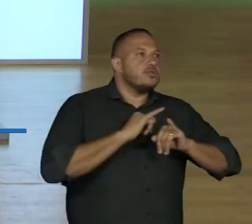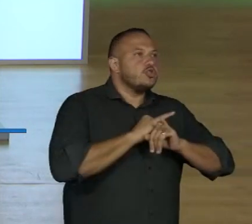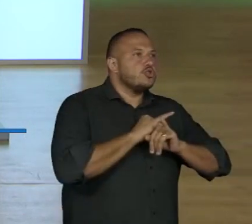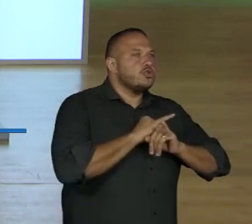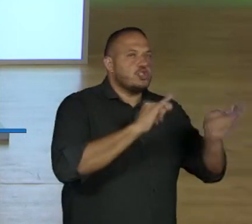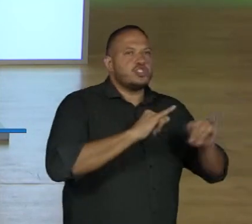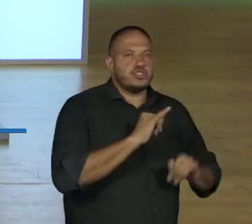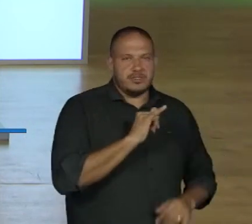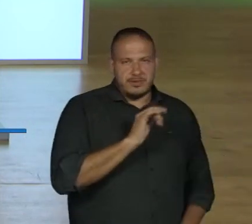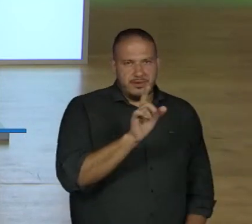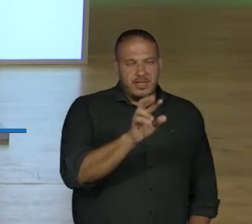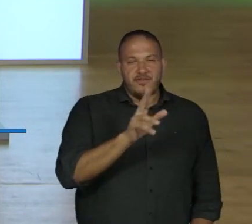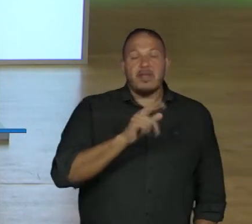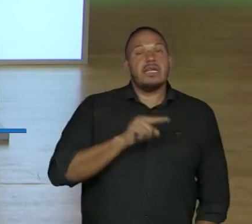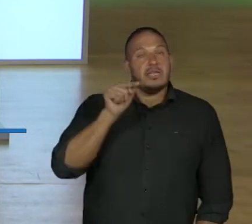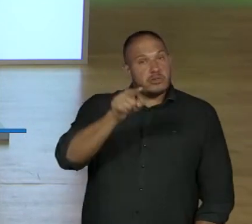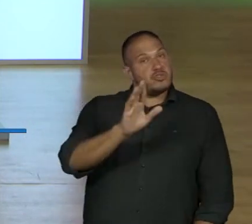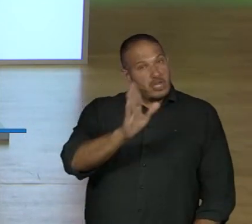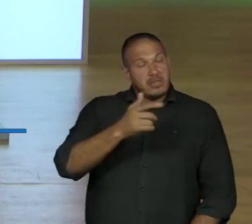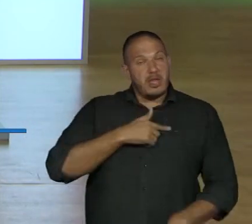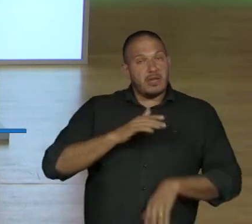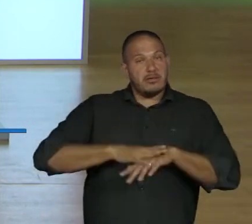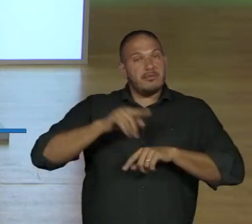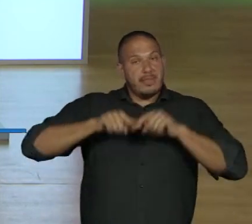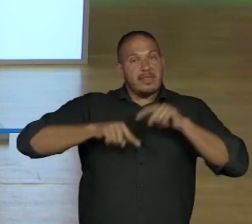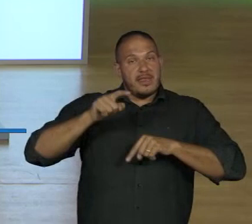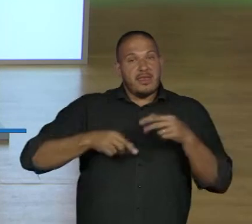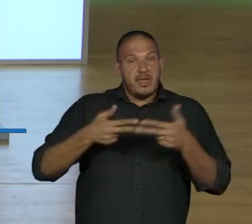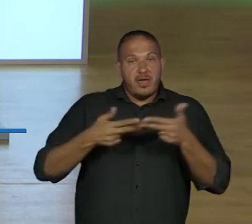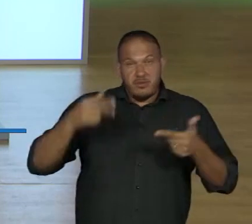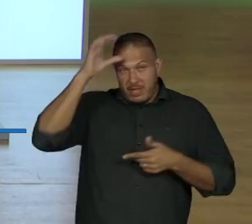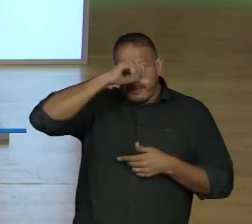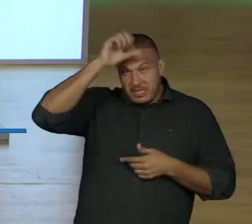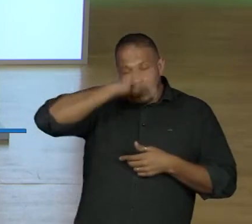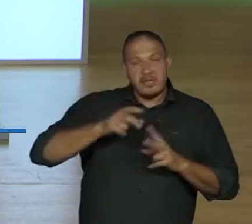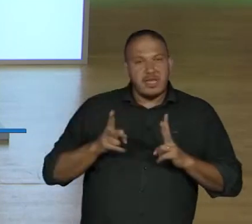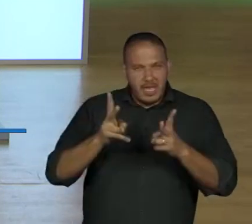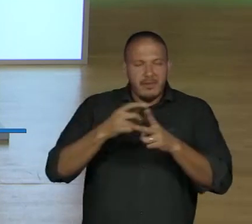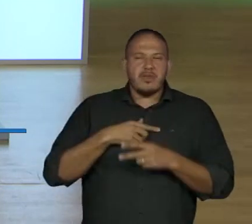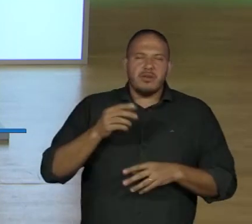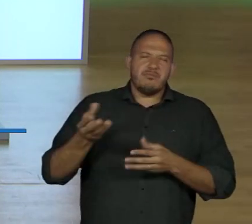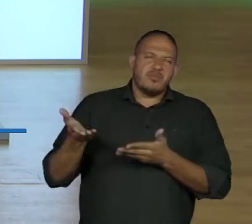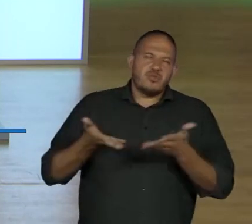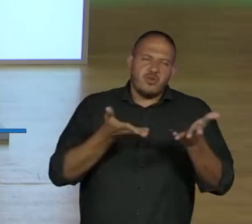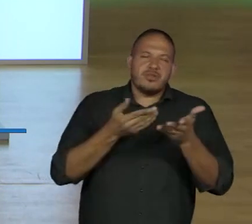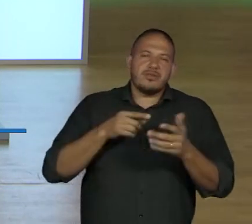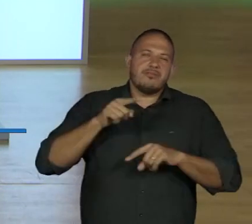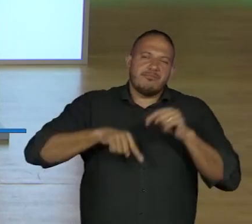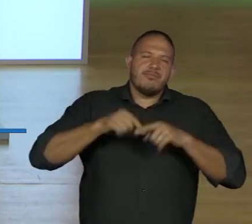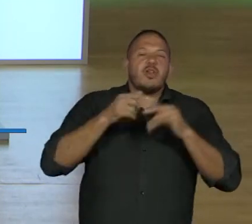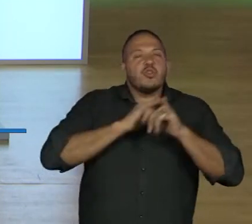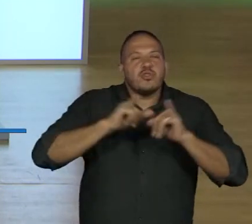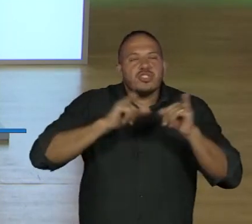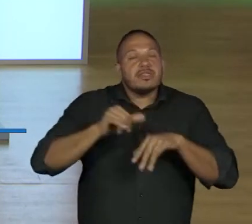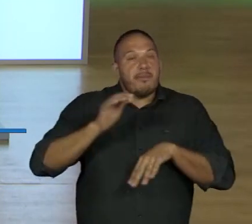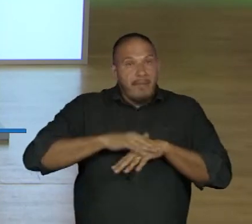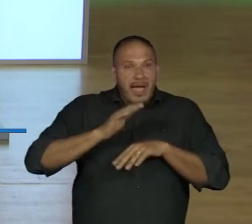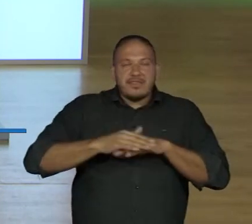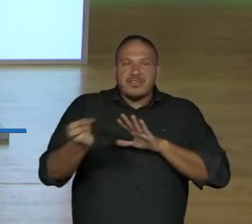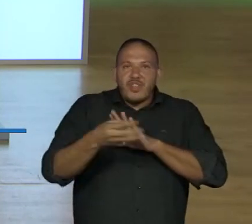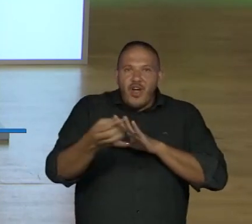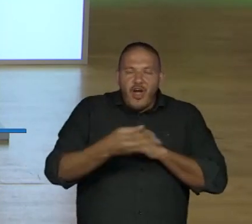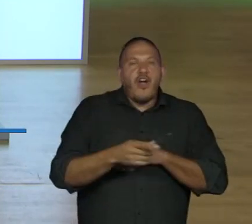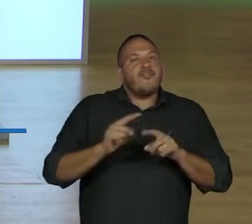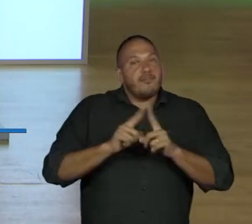notícia está no material do Aprender Sempre, porque eu trouxe umas notícias mais atualizadas que não estão no material, mas